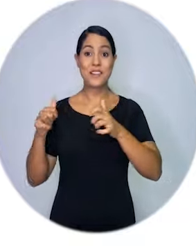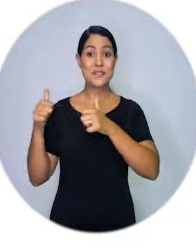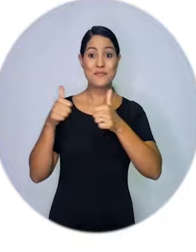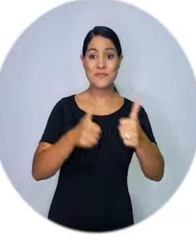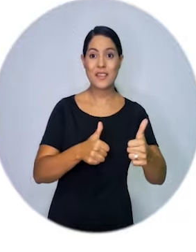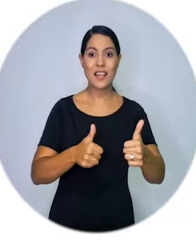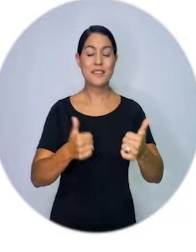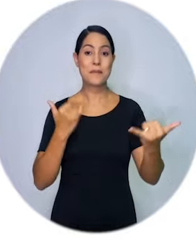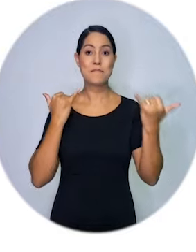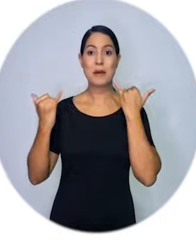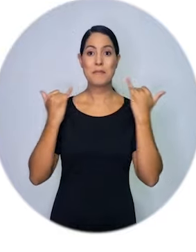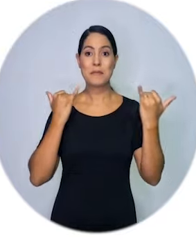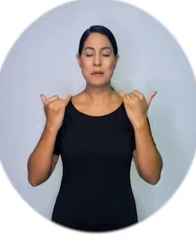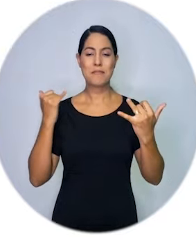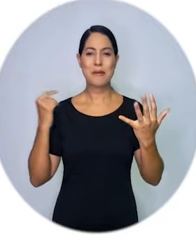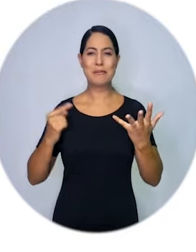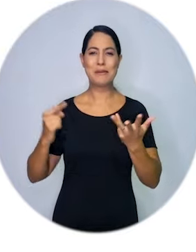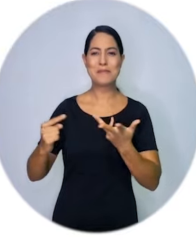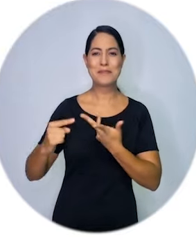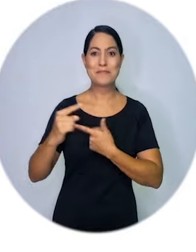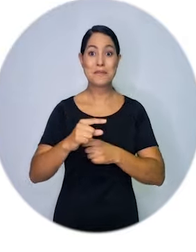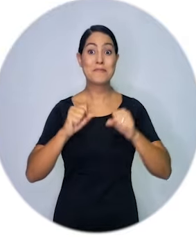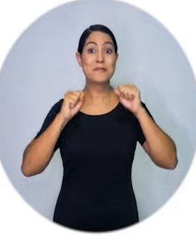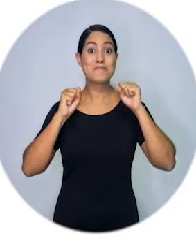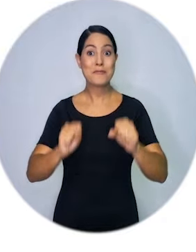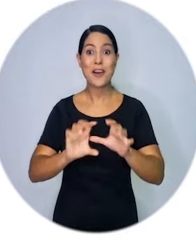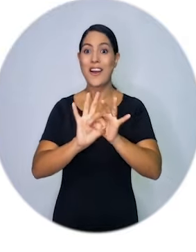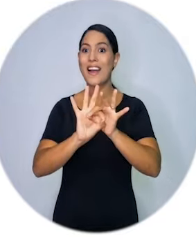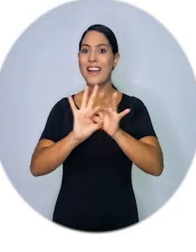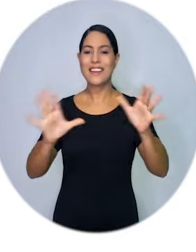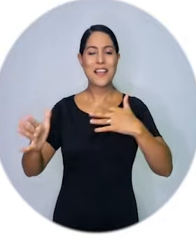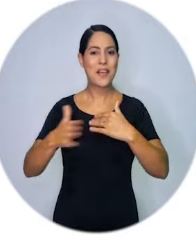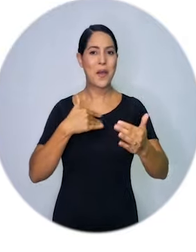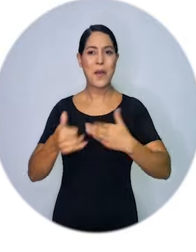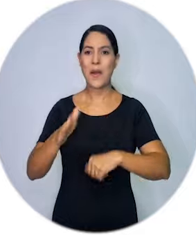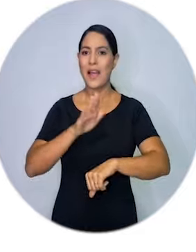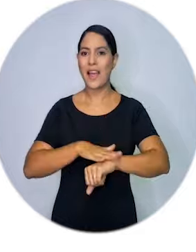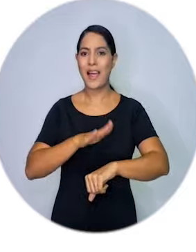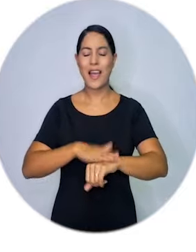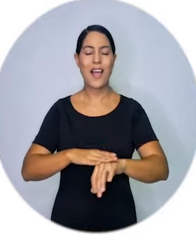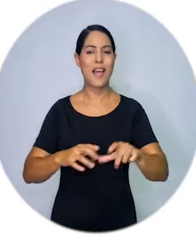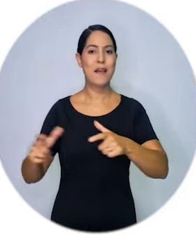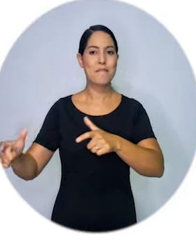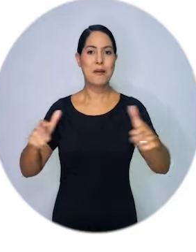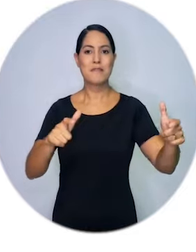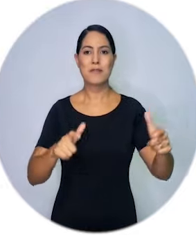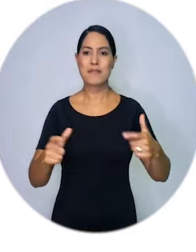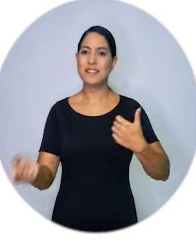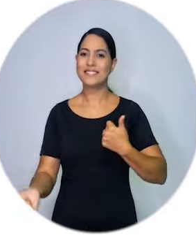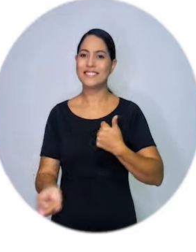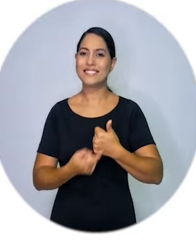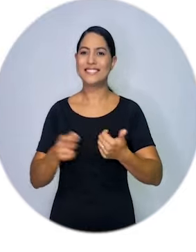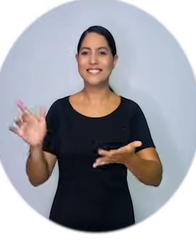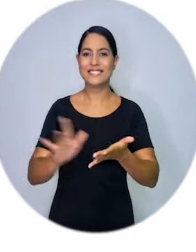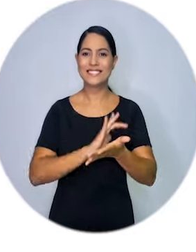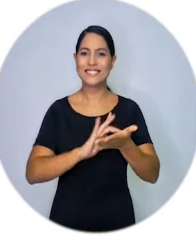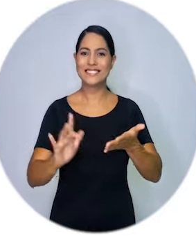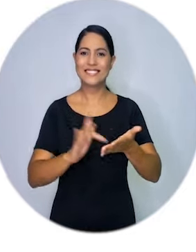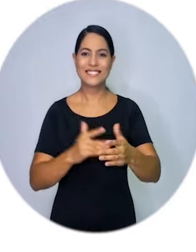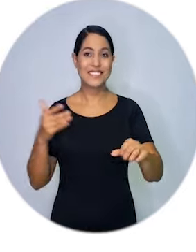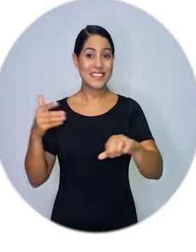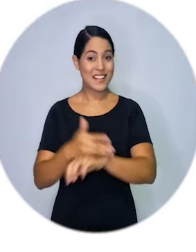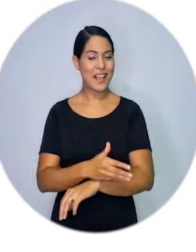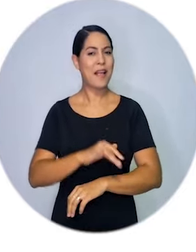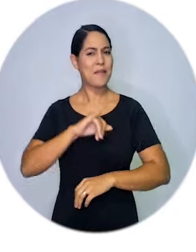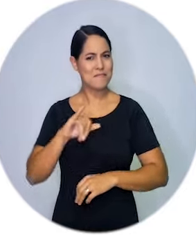trabalho da Ordem dos Advogados do Brasil e muito mais. Saiba de tudo a qualquer hora e em qualquer lugar. É fácil, é rápido, tudo